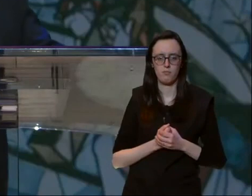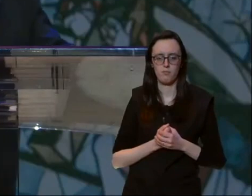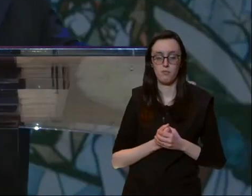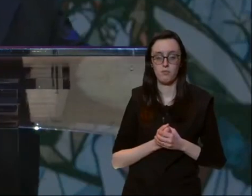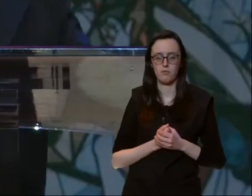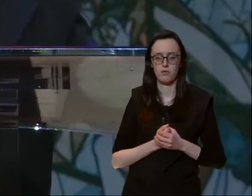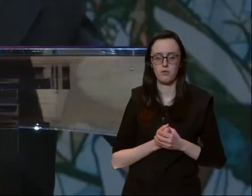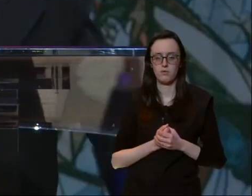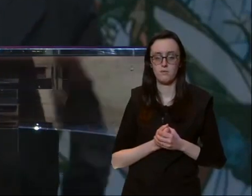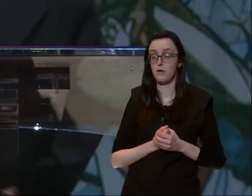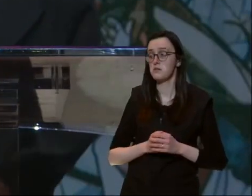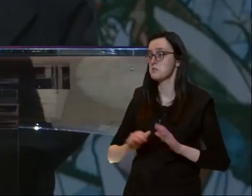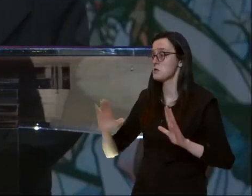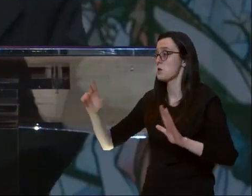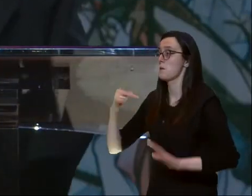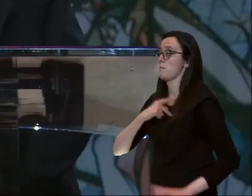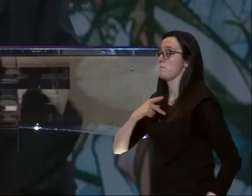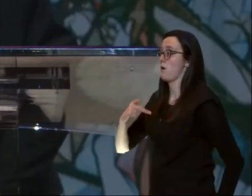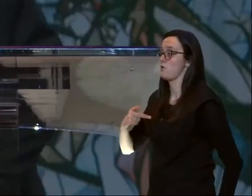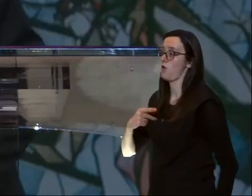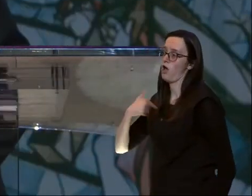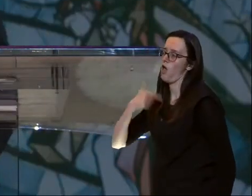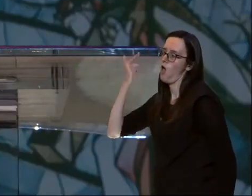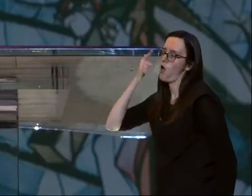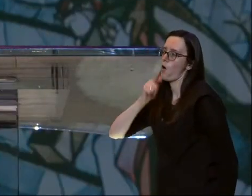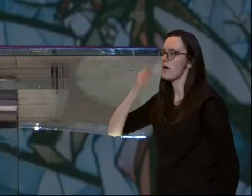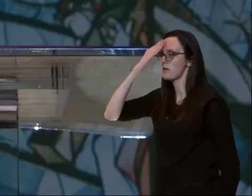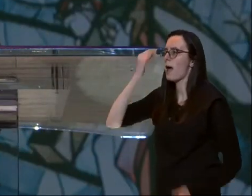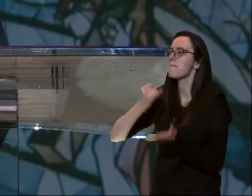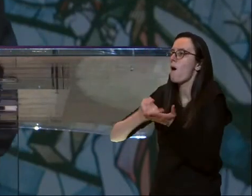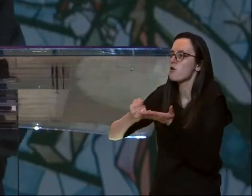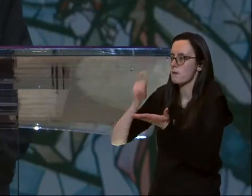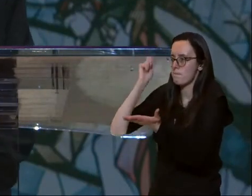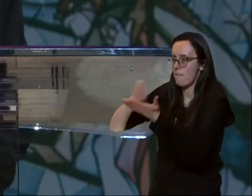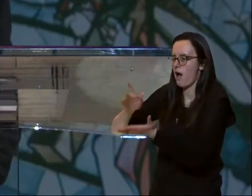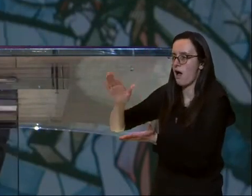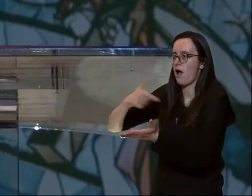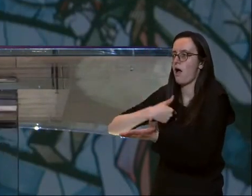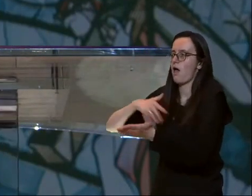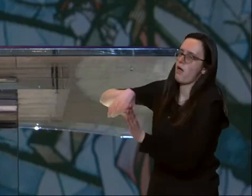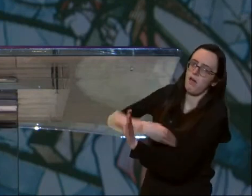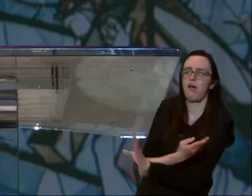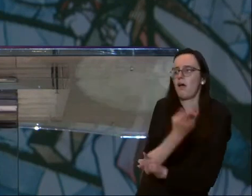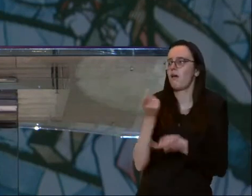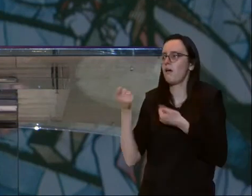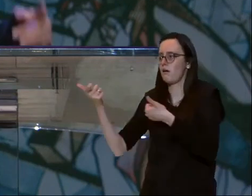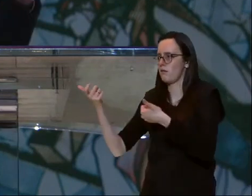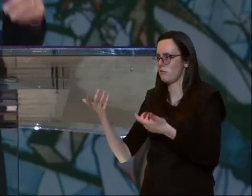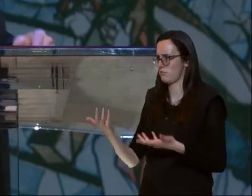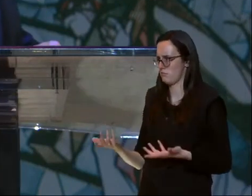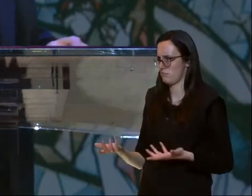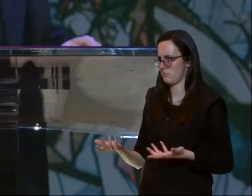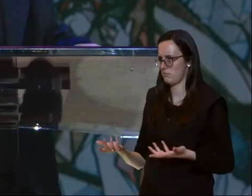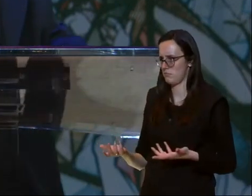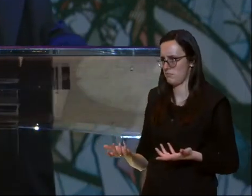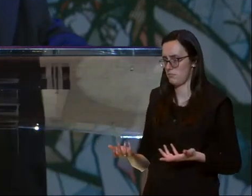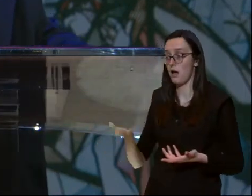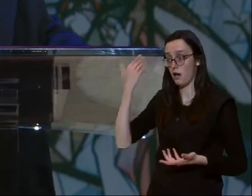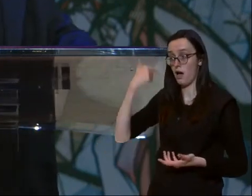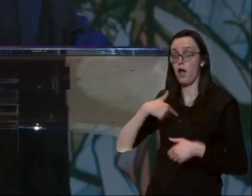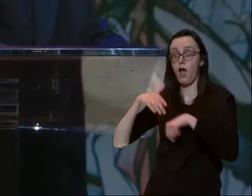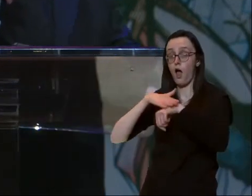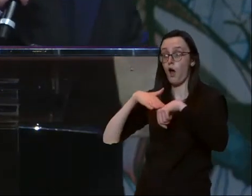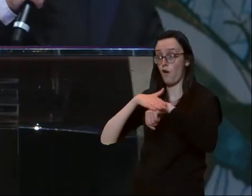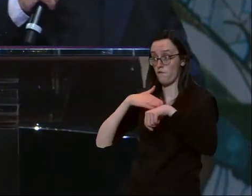Eu consegui driblar o fisco. Uma vez eu falei isso para o pastor Pascoal. Rapaz, se eu pudesse,